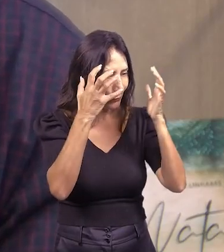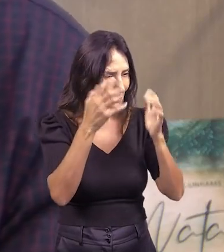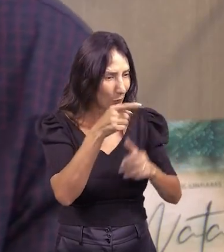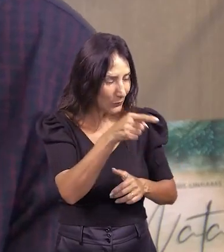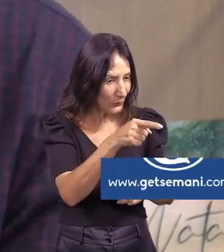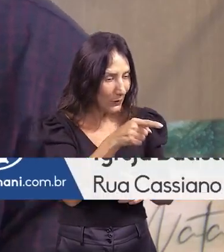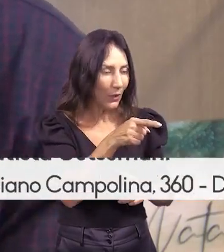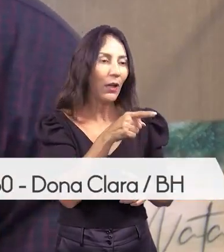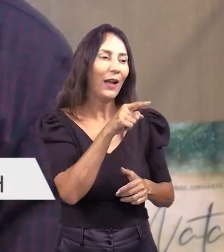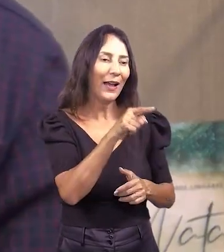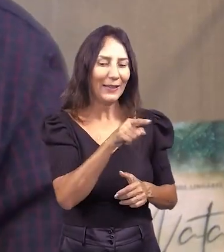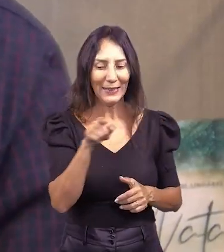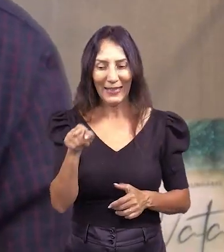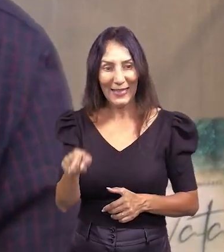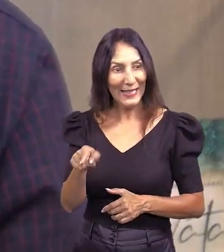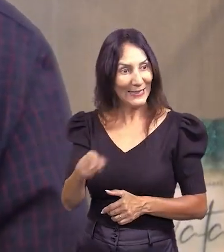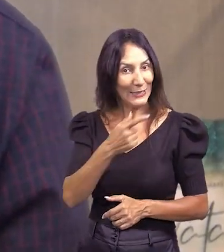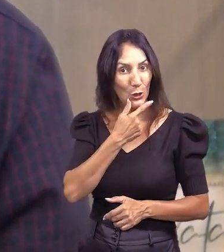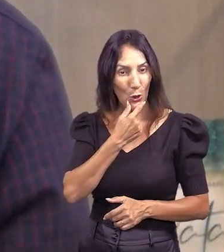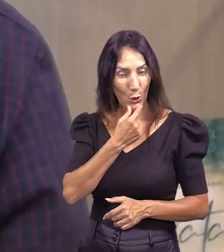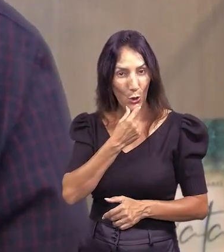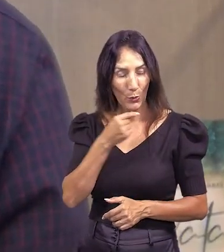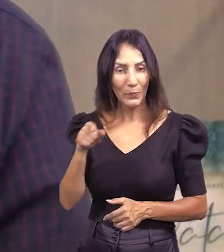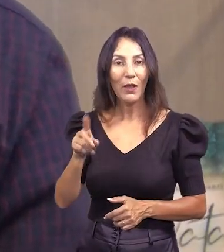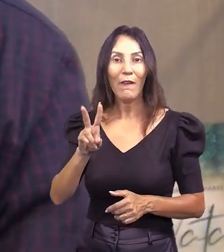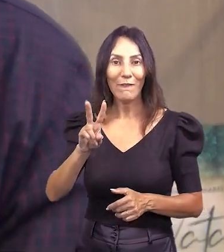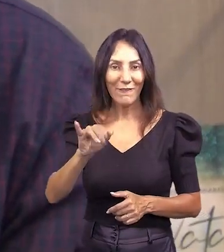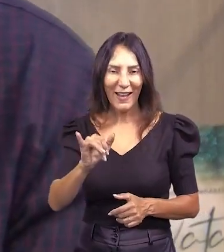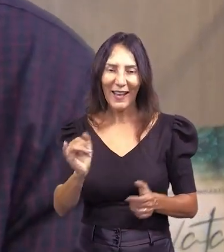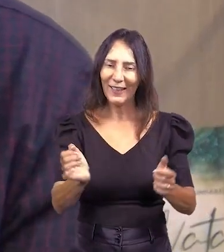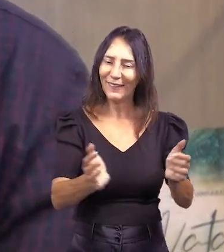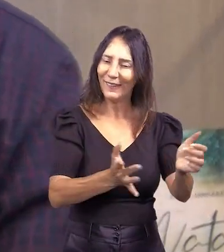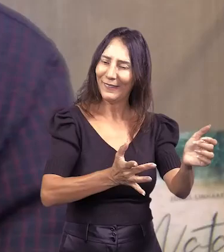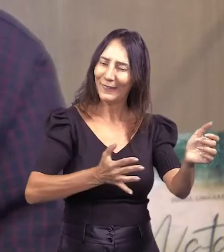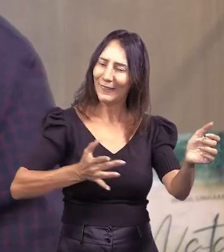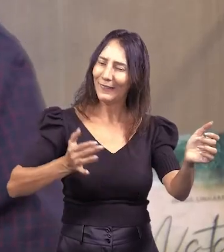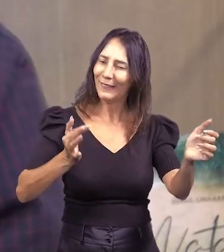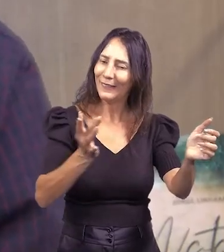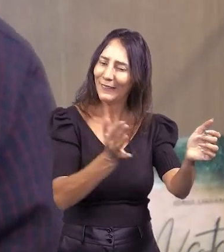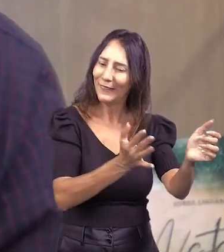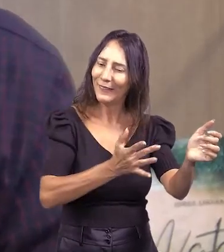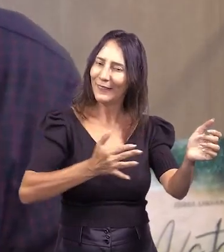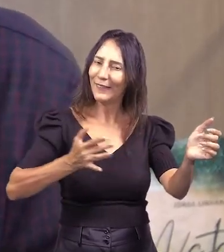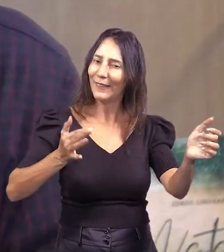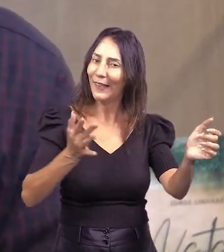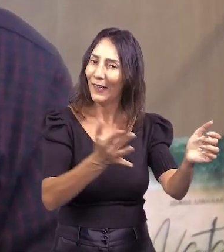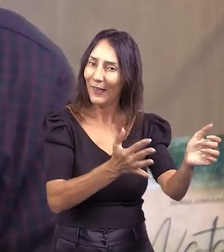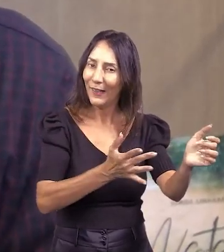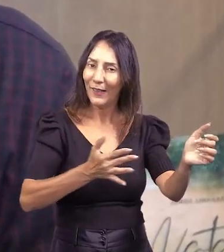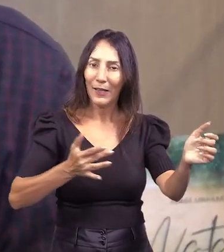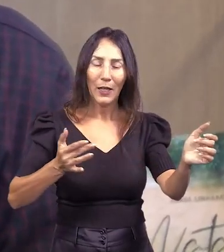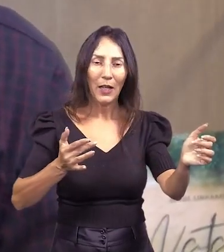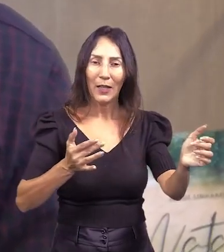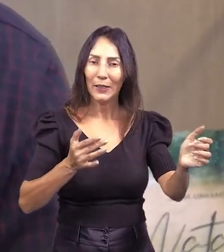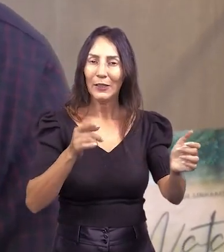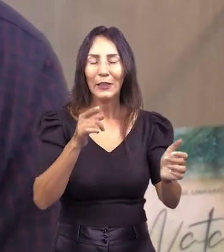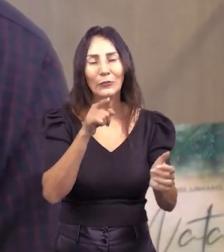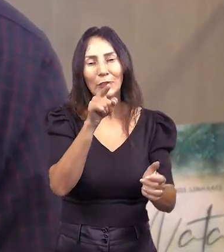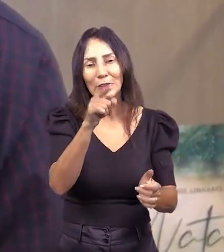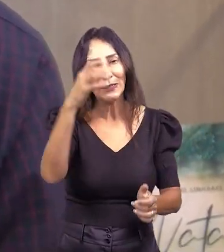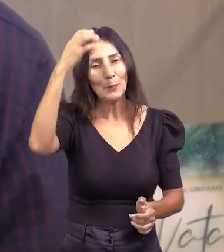ti, então ele dedilhará esta harpa, trará uma música para o ambiente e